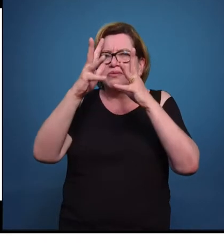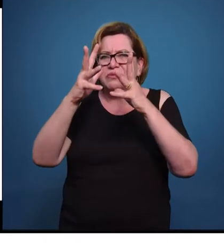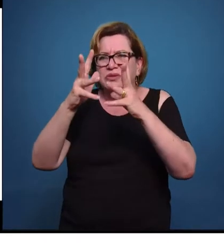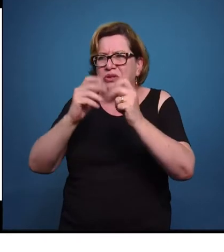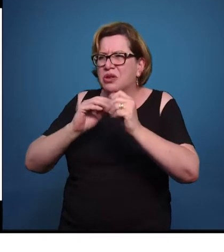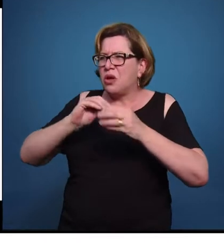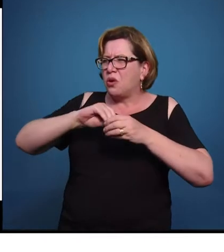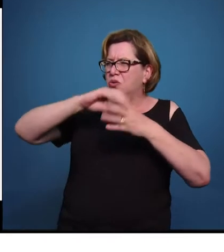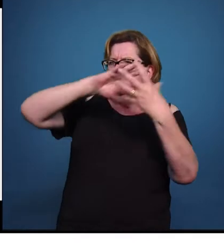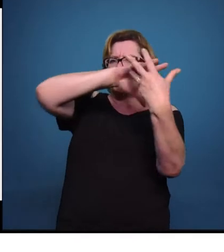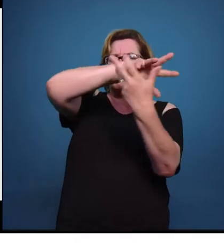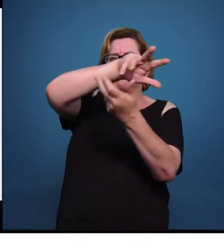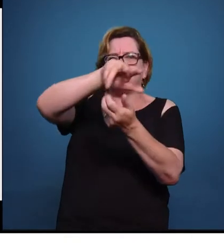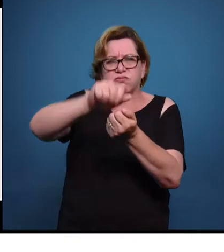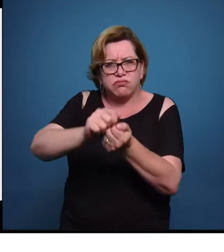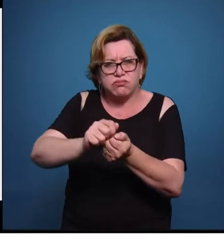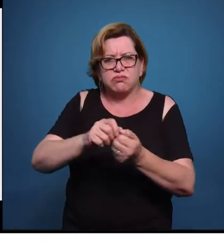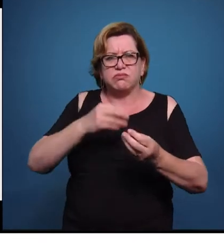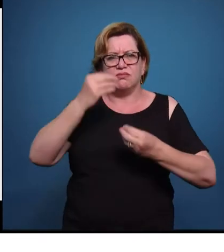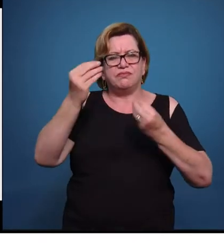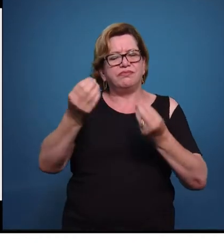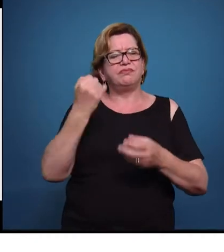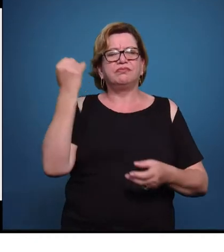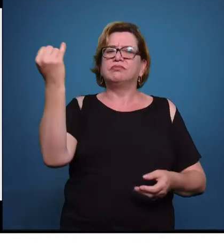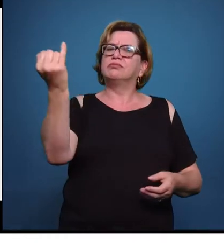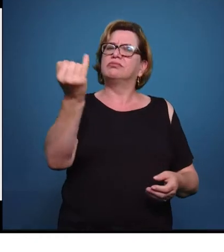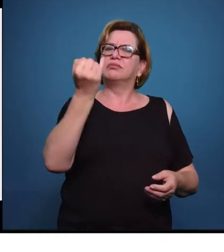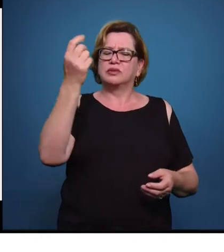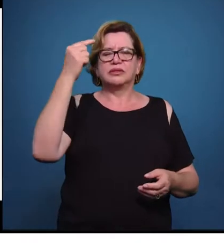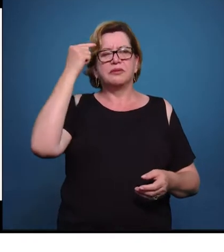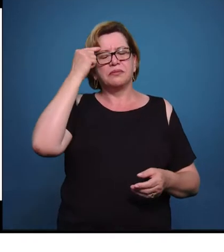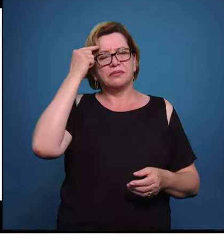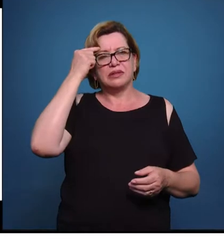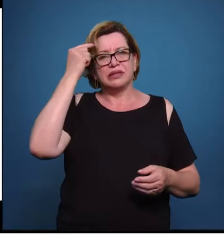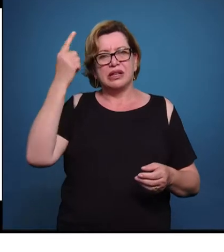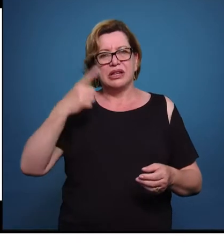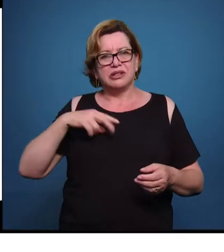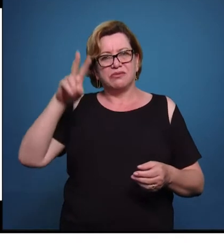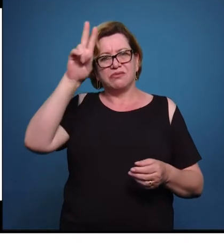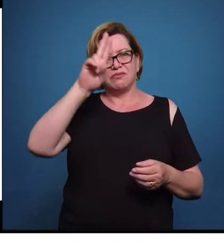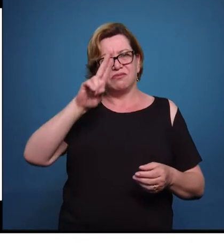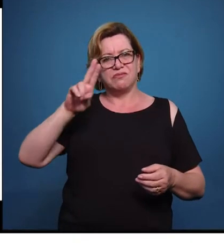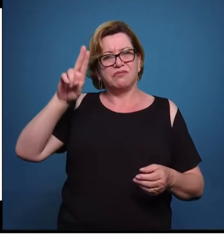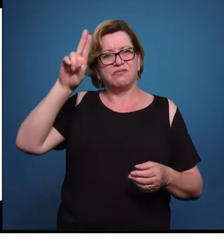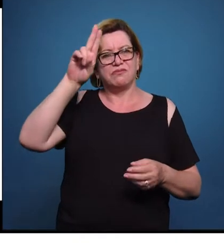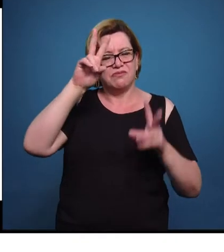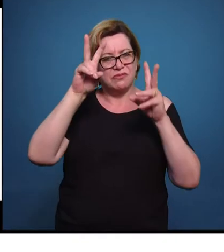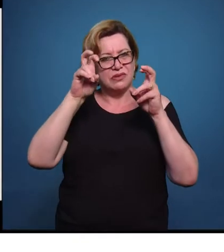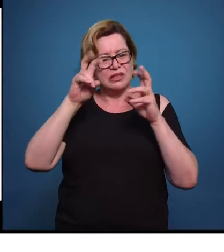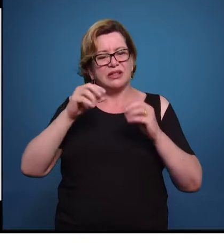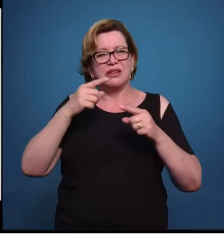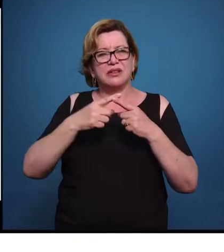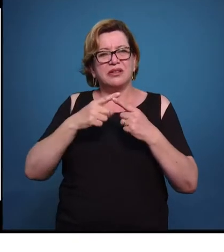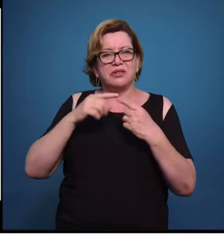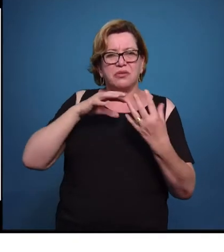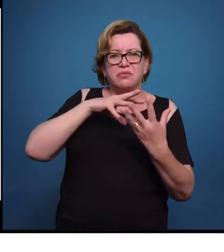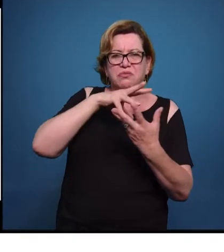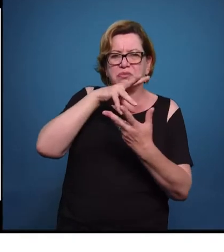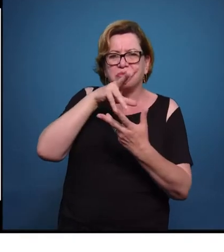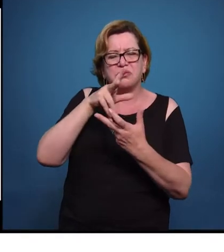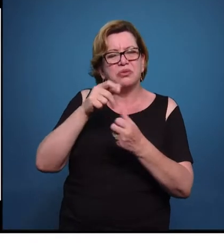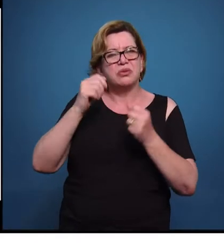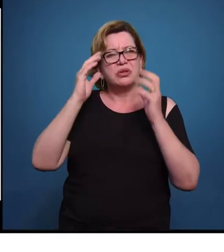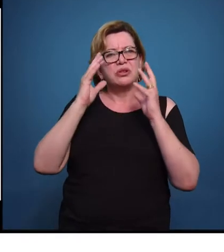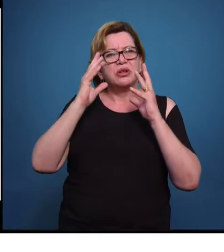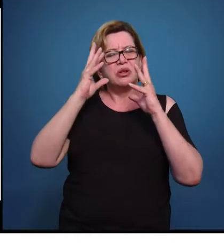nossas fronteiras nacionais. É importante termos isso em mente e consumirmos esses conteúdos. Em um mundo em que tudo parece